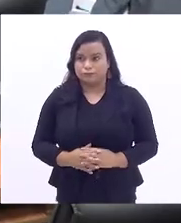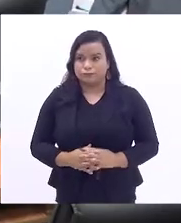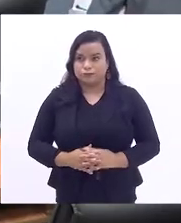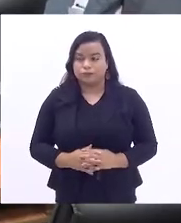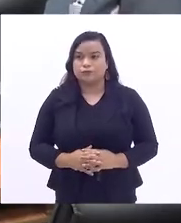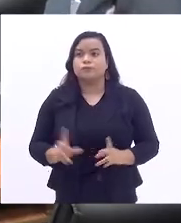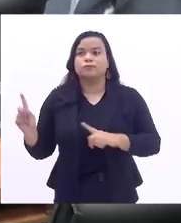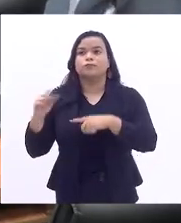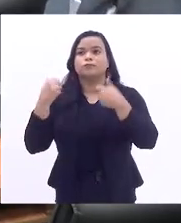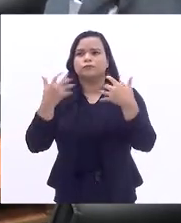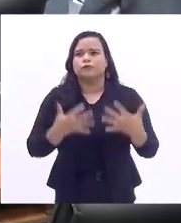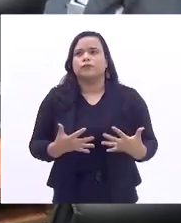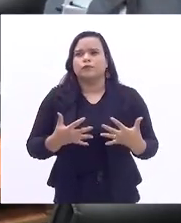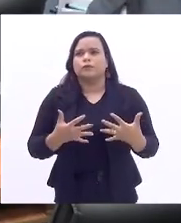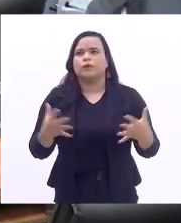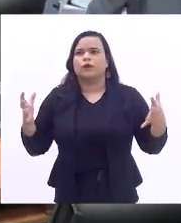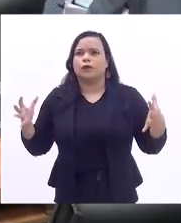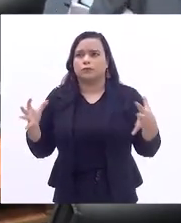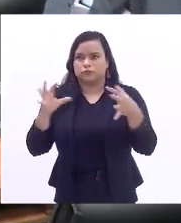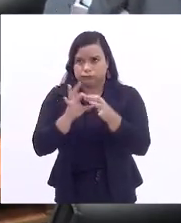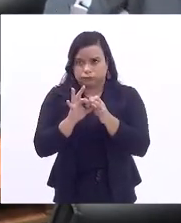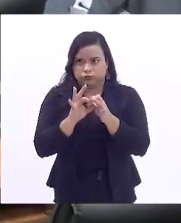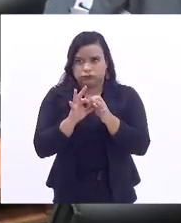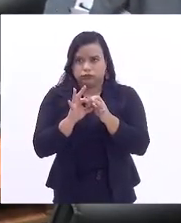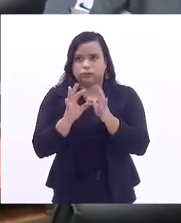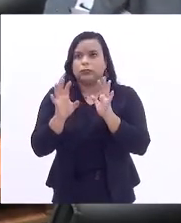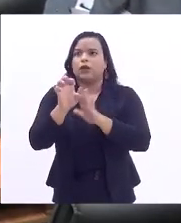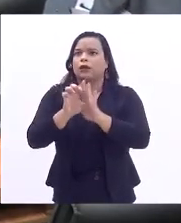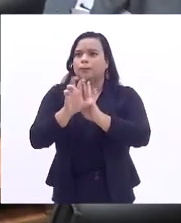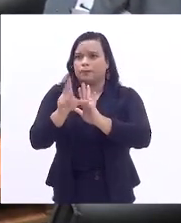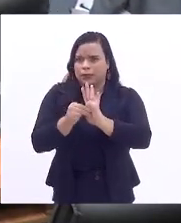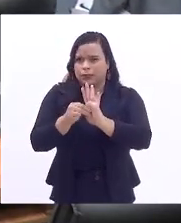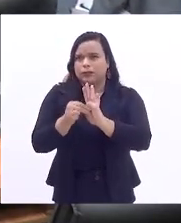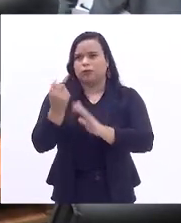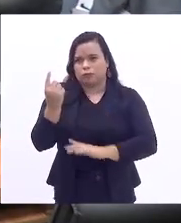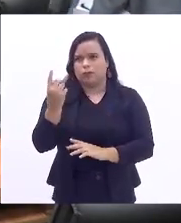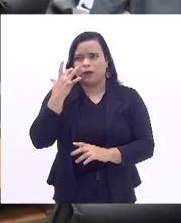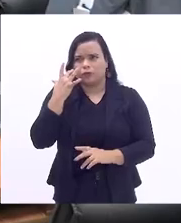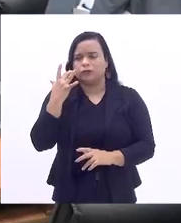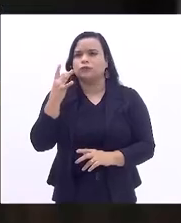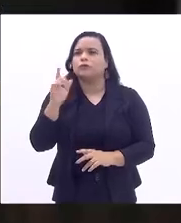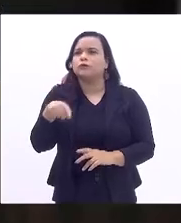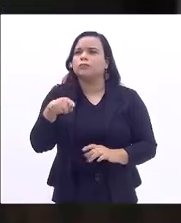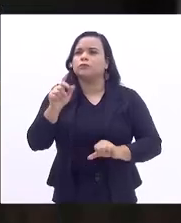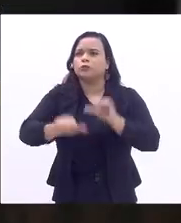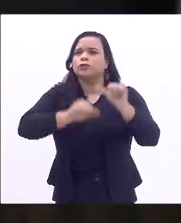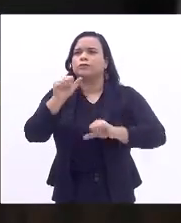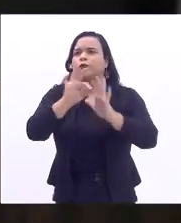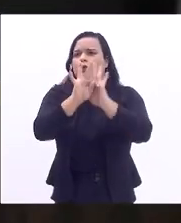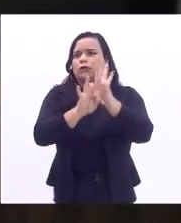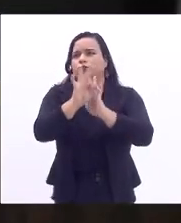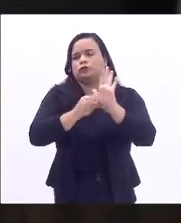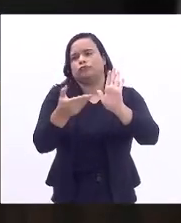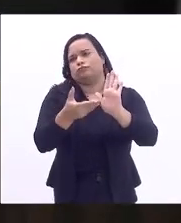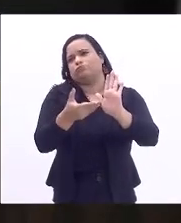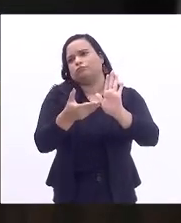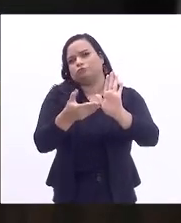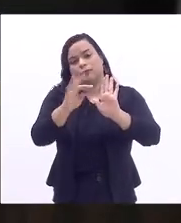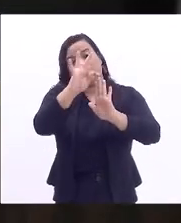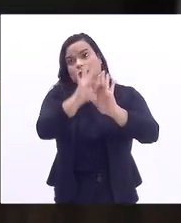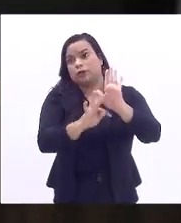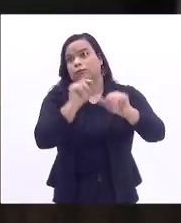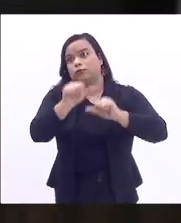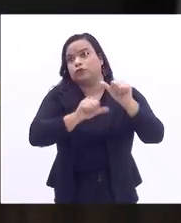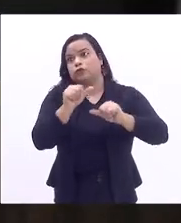Ah tá dizendo o seguinte foi incorporado seguramente algumas emendas ou uma Emenda que modificou o texto e na modificação